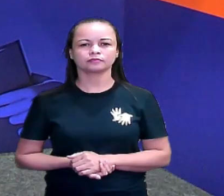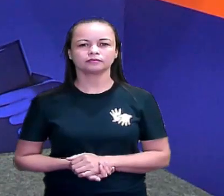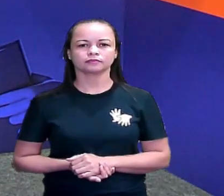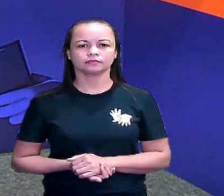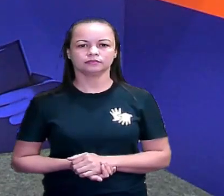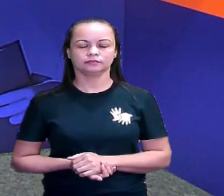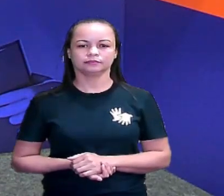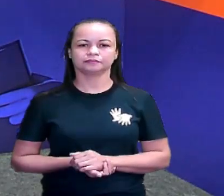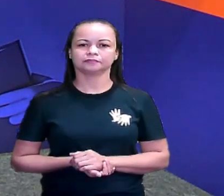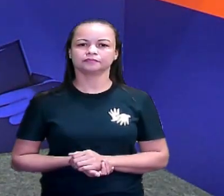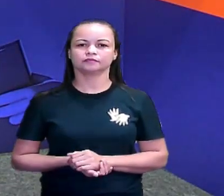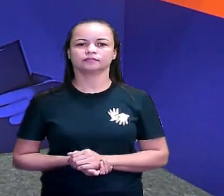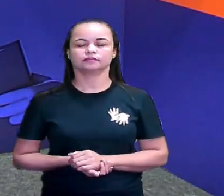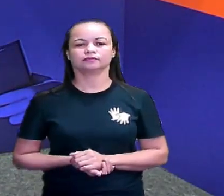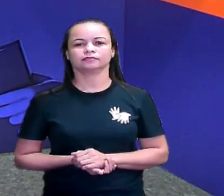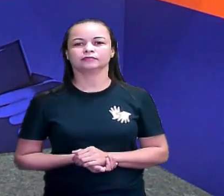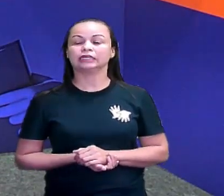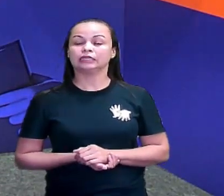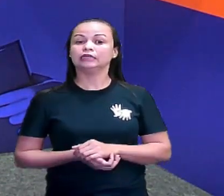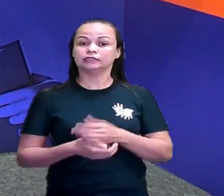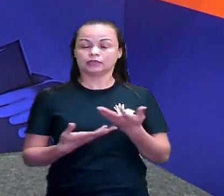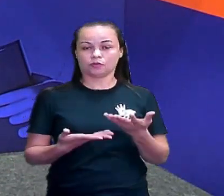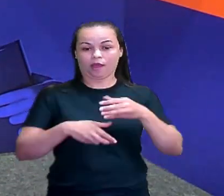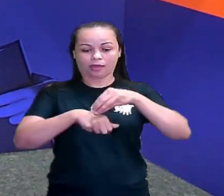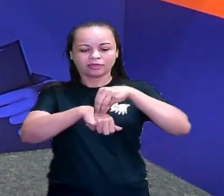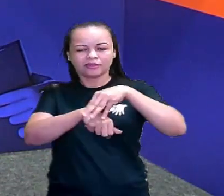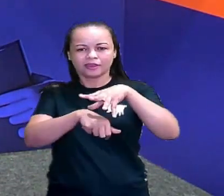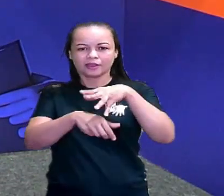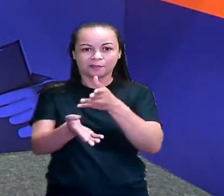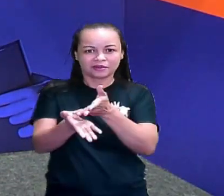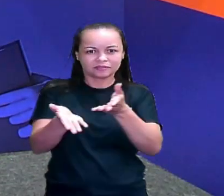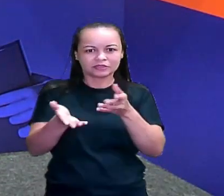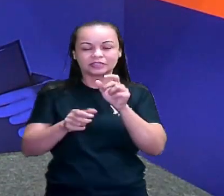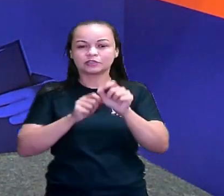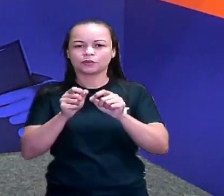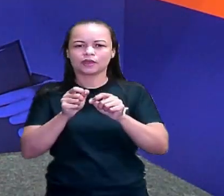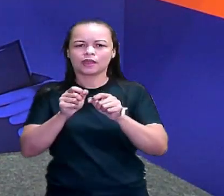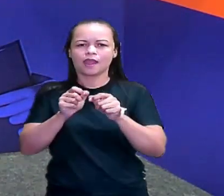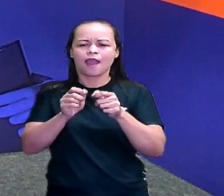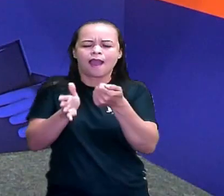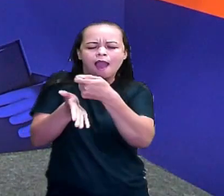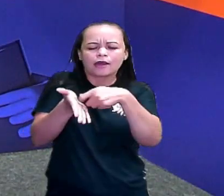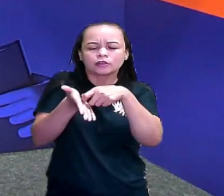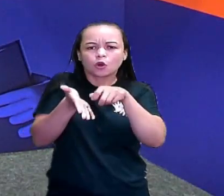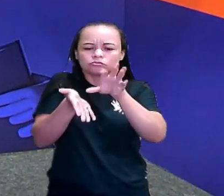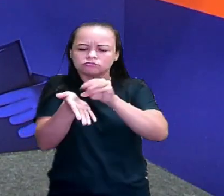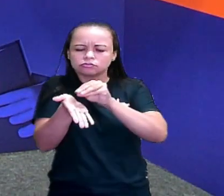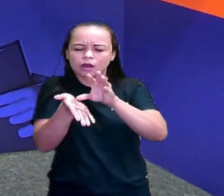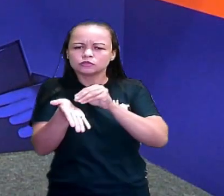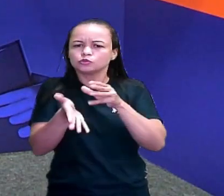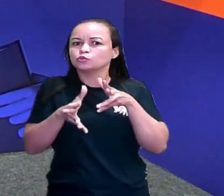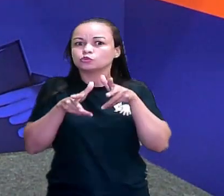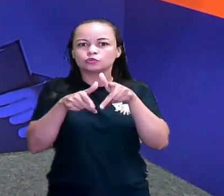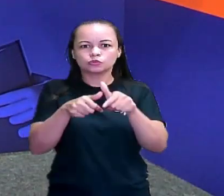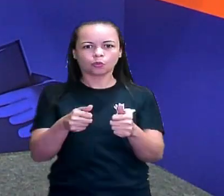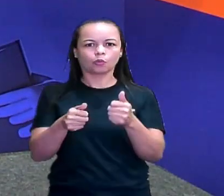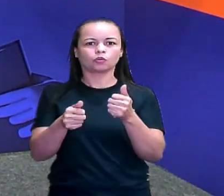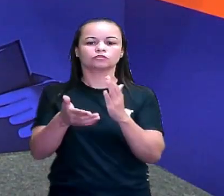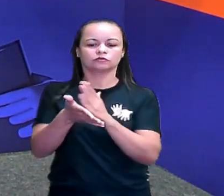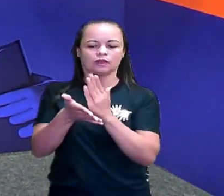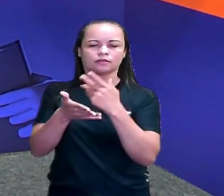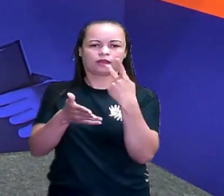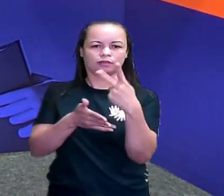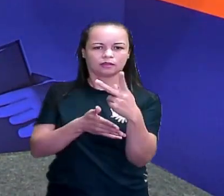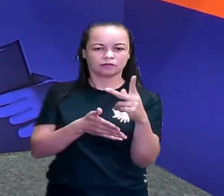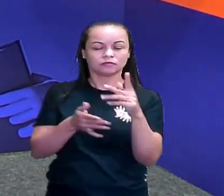Antes de mais nada, a dica que eu quero dar para vocês é: anotem tudo no caderno de vocês para que